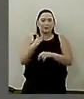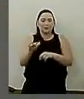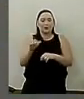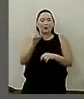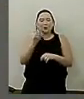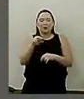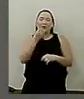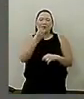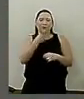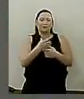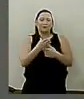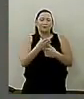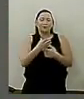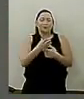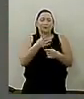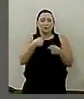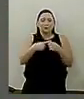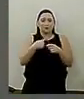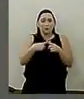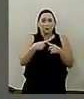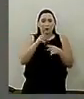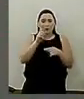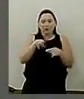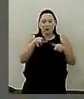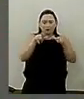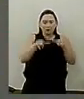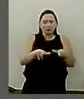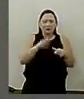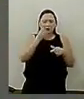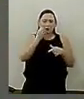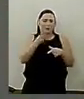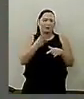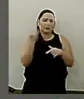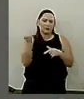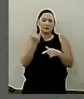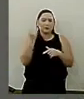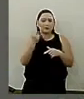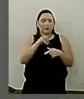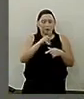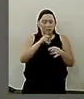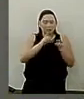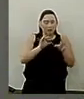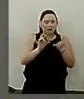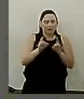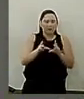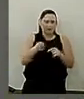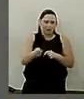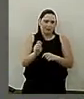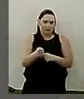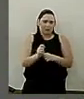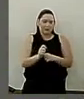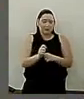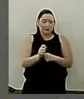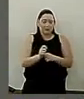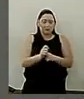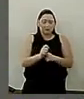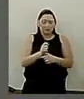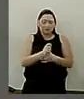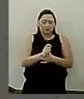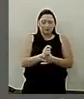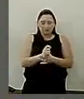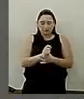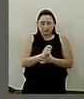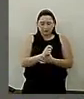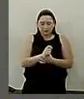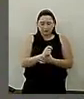um dos poucos locais onde havia água com abundância. Todo o resto são montanhas e desertos